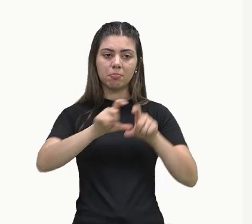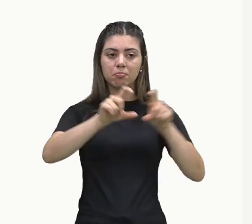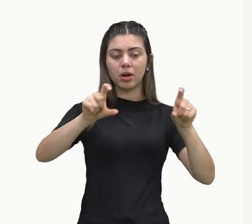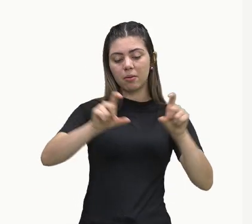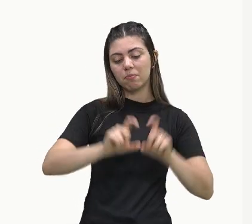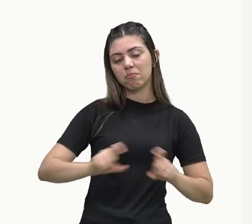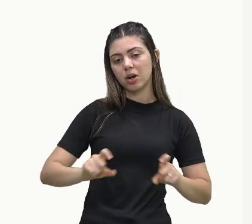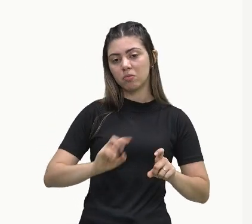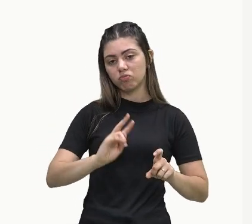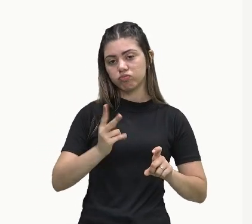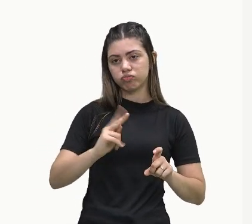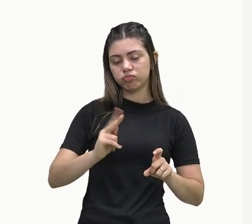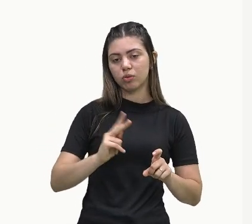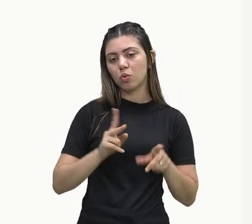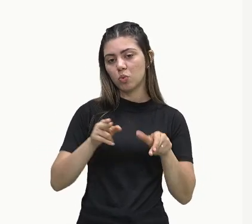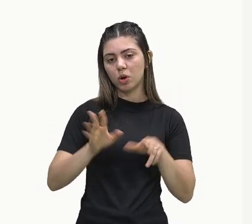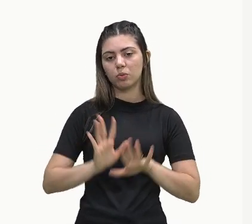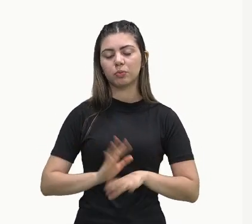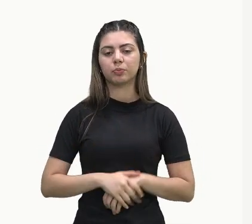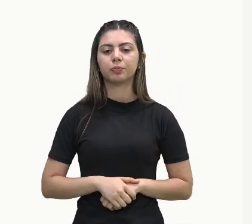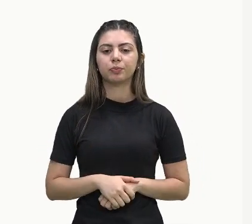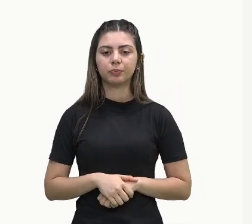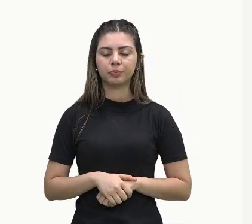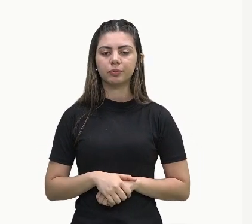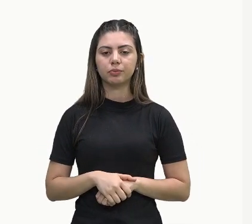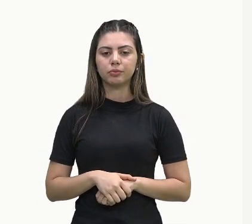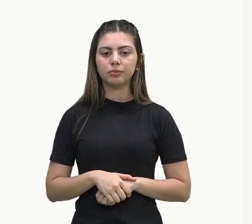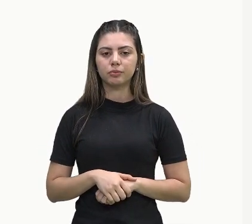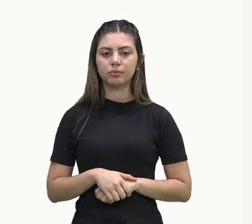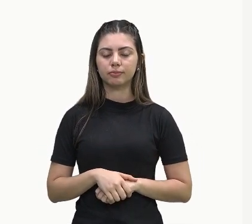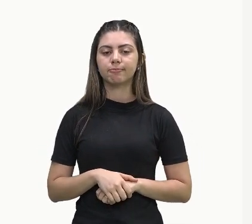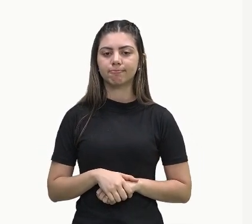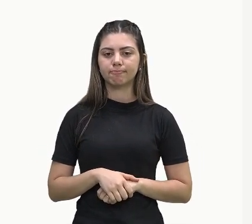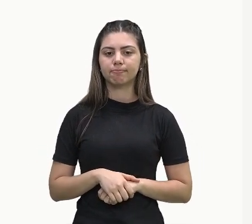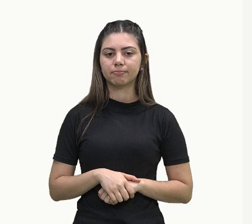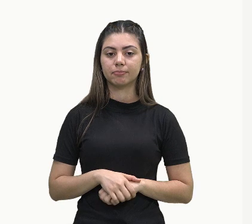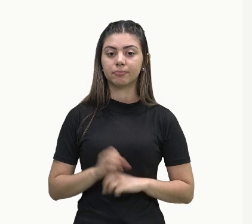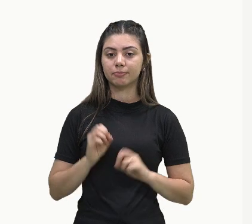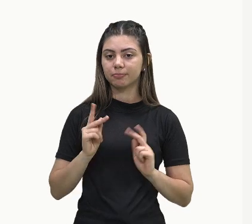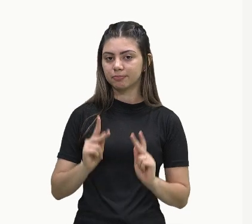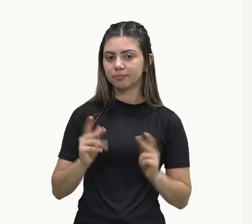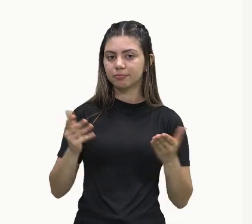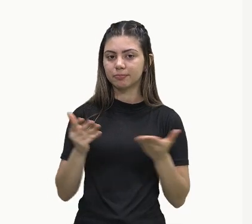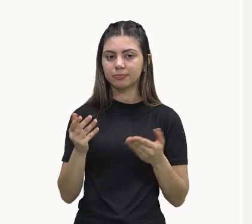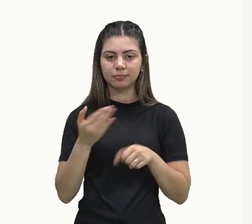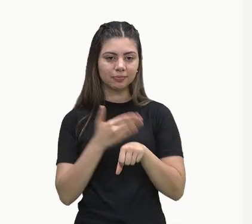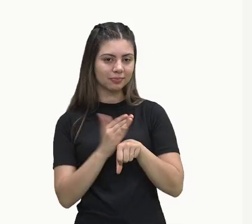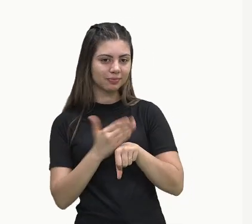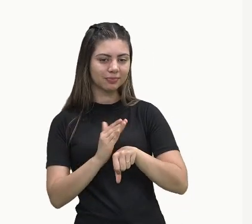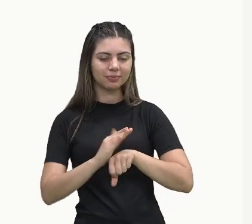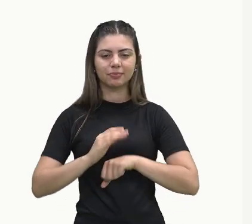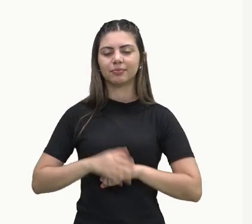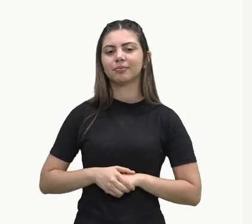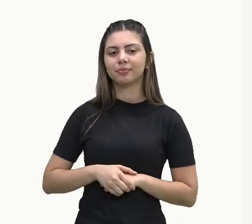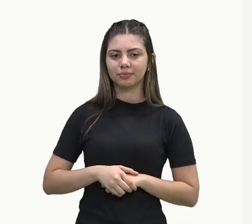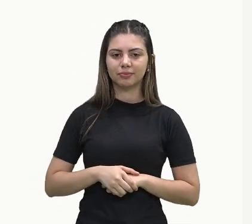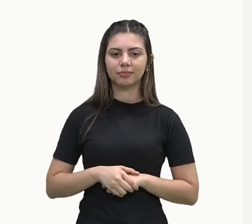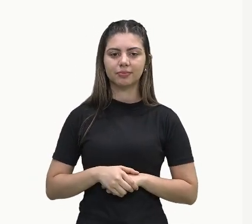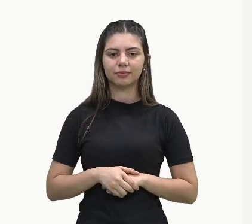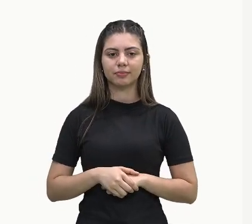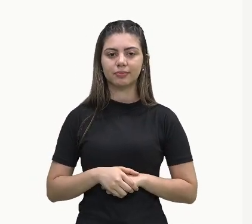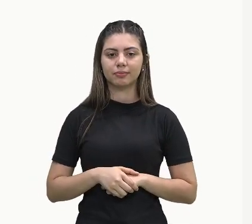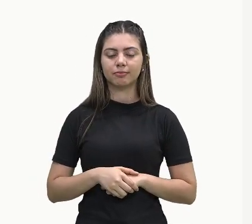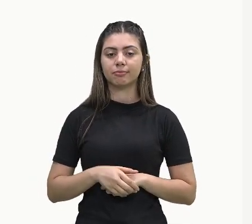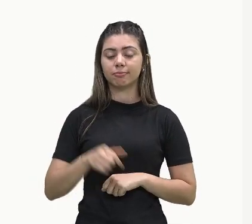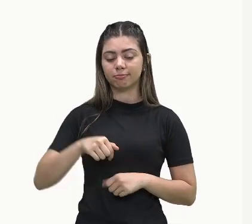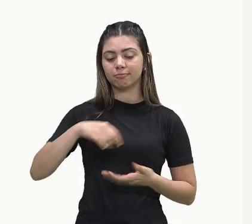coeficiente angular Ok então vamos colocar aqui a mão na massa questão aqui